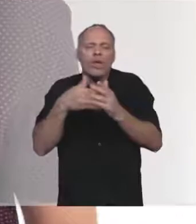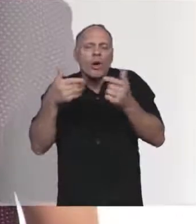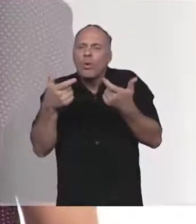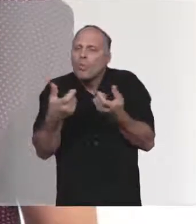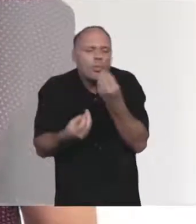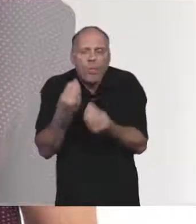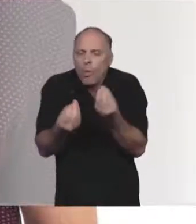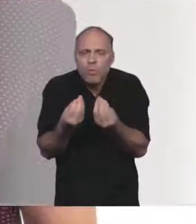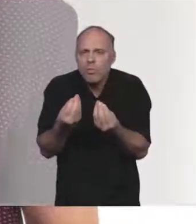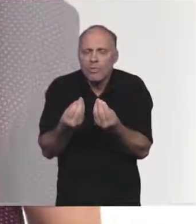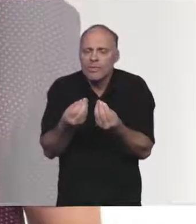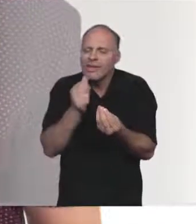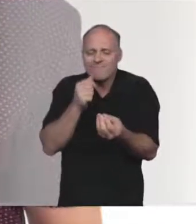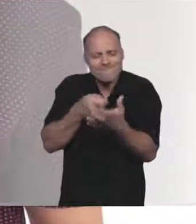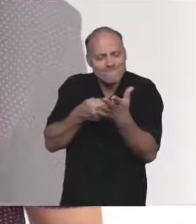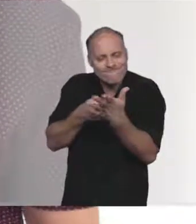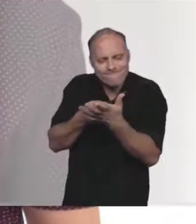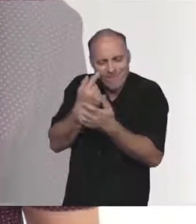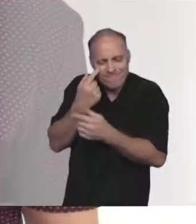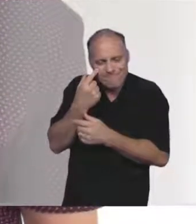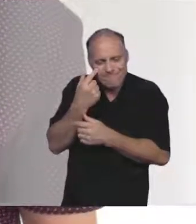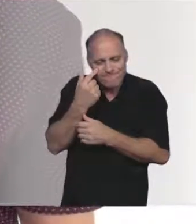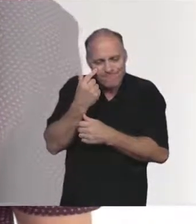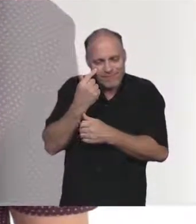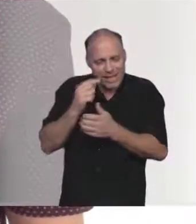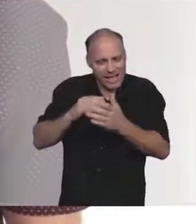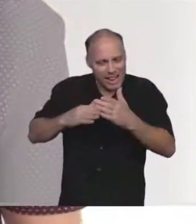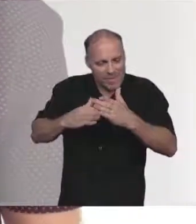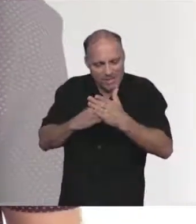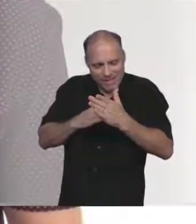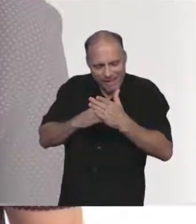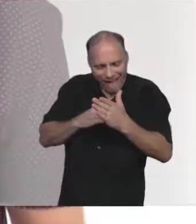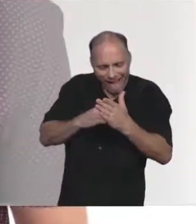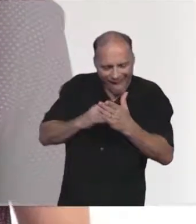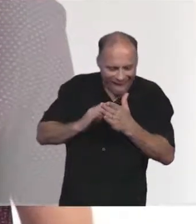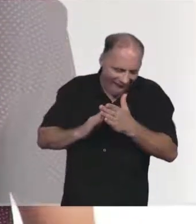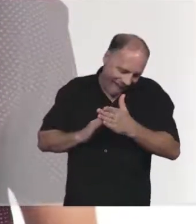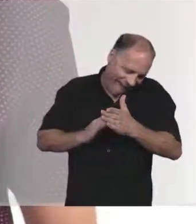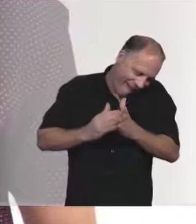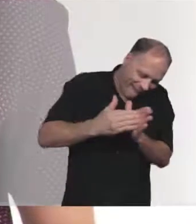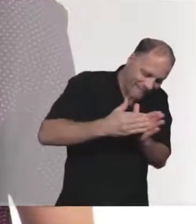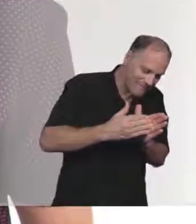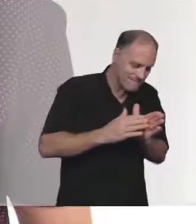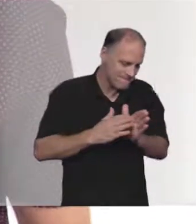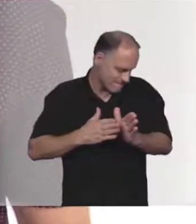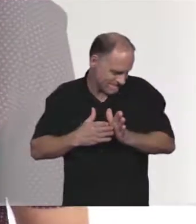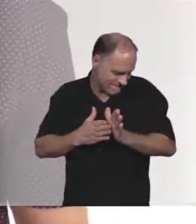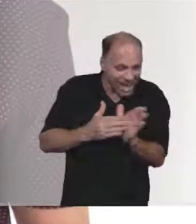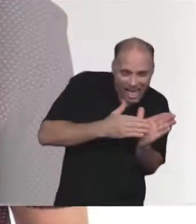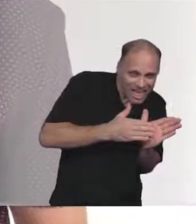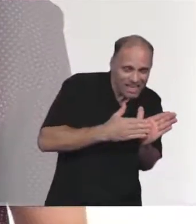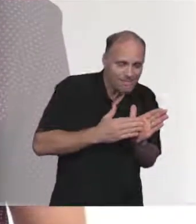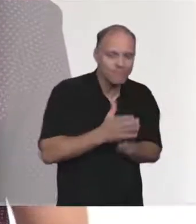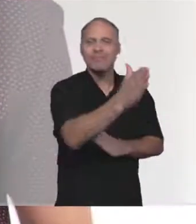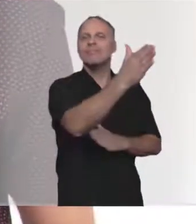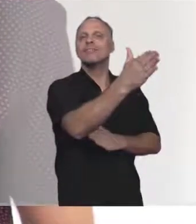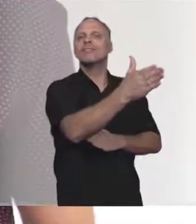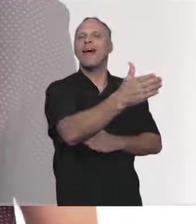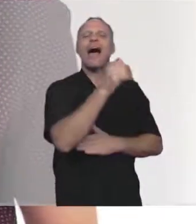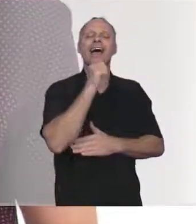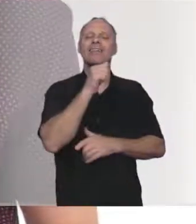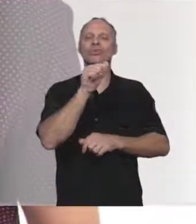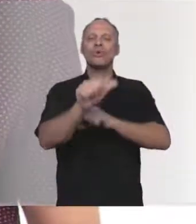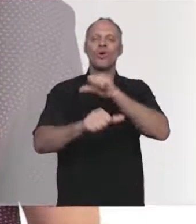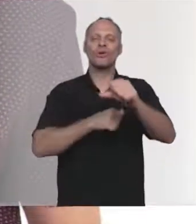tentar romper um pouco esses limites do desenho, né? E eu acho que isso tornou